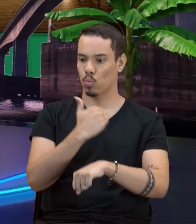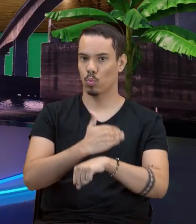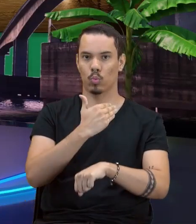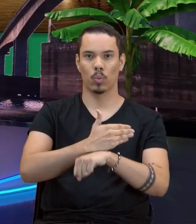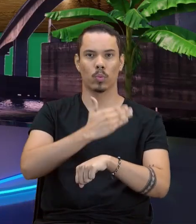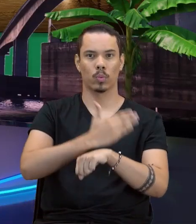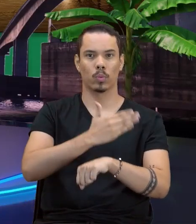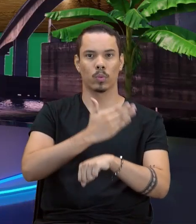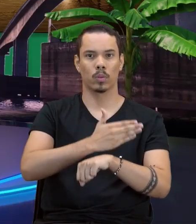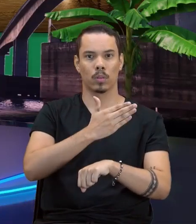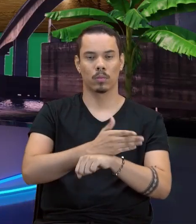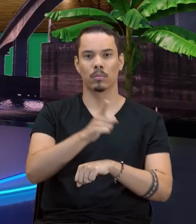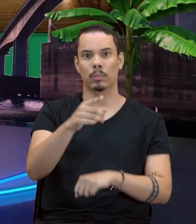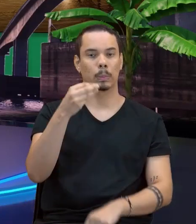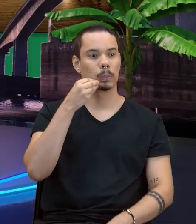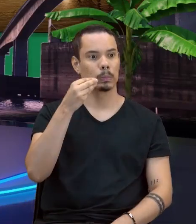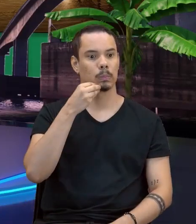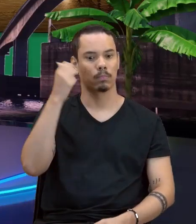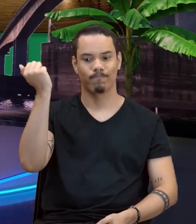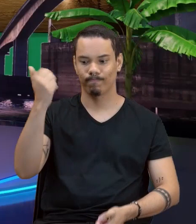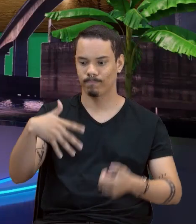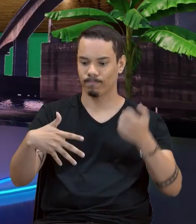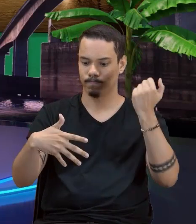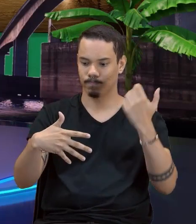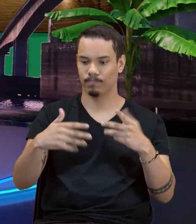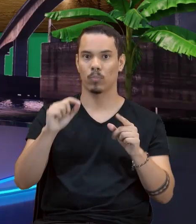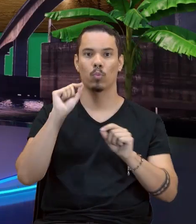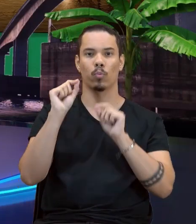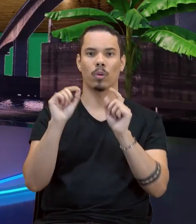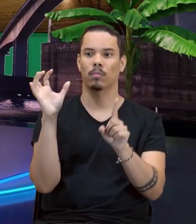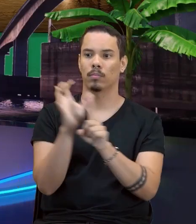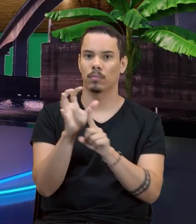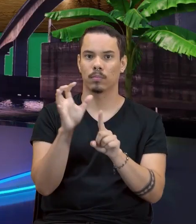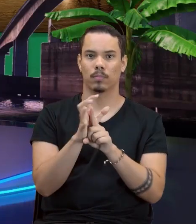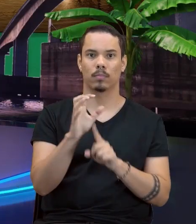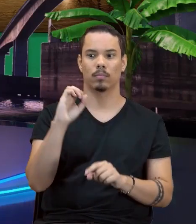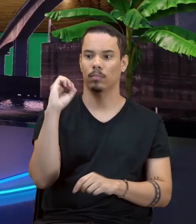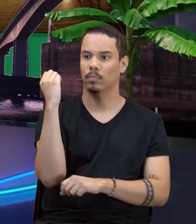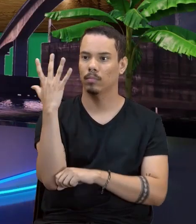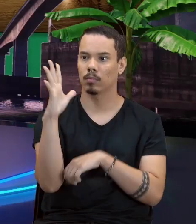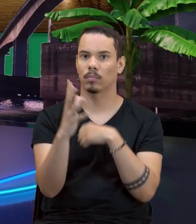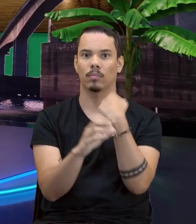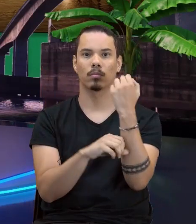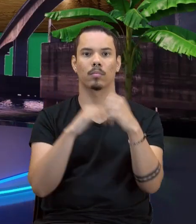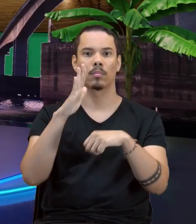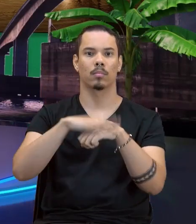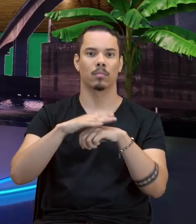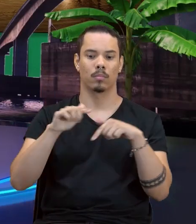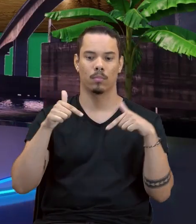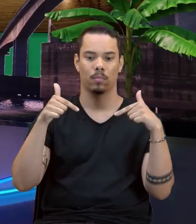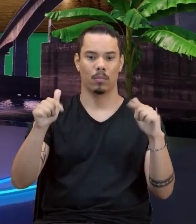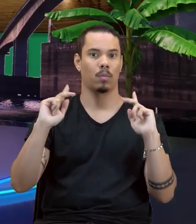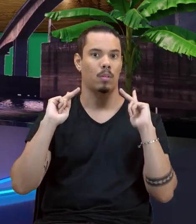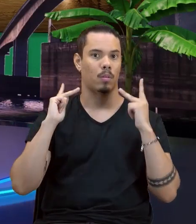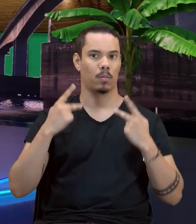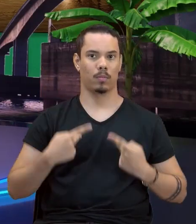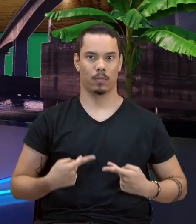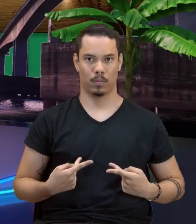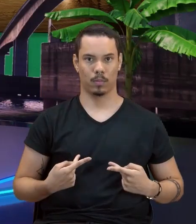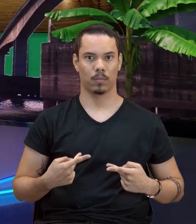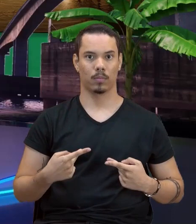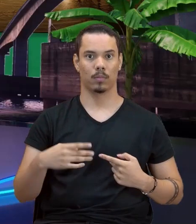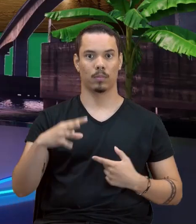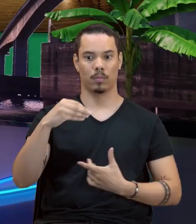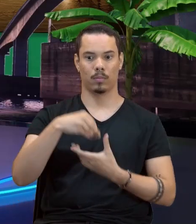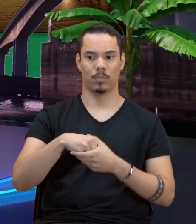estava evidenciando a questão do impacto ambiental gerado pelo homem no espaço de Rondônia, né? No espaço geográfico de